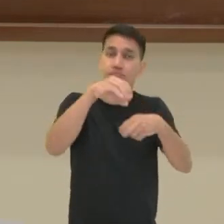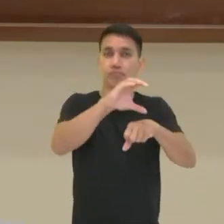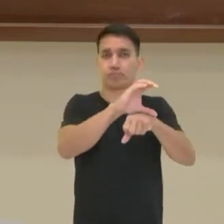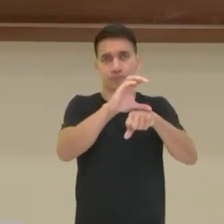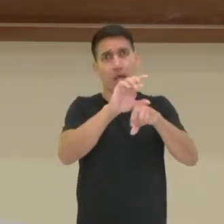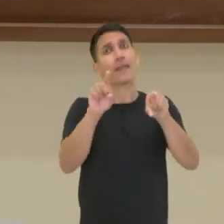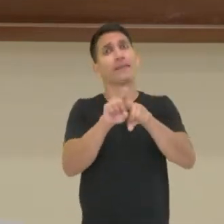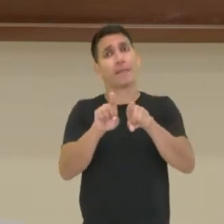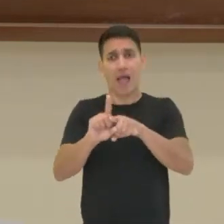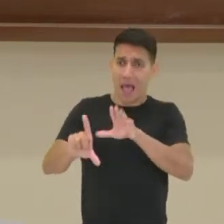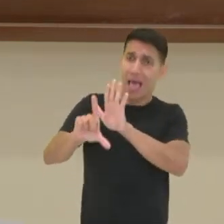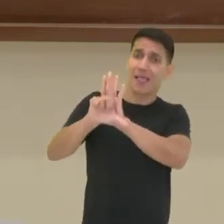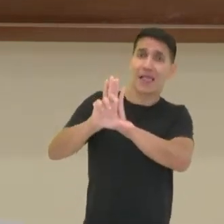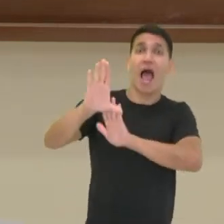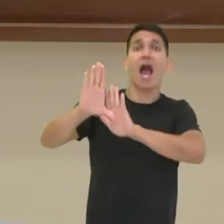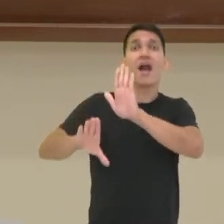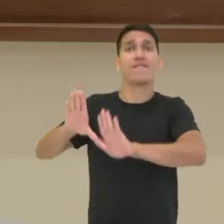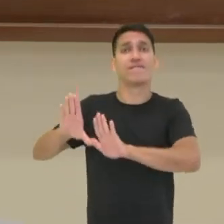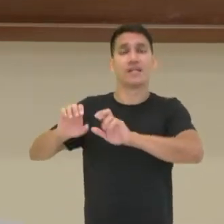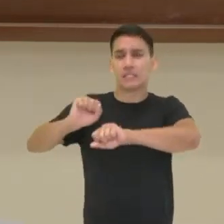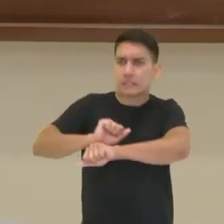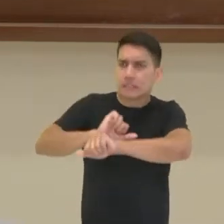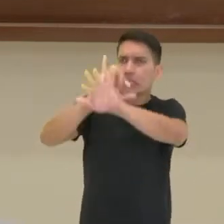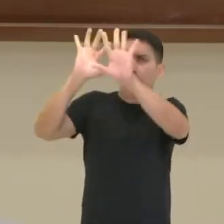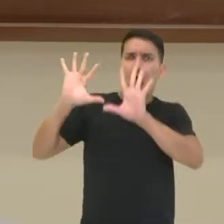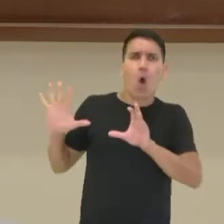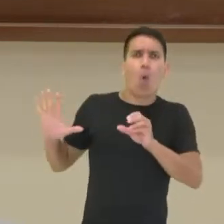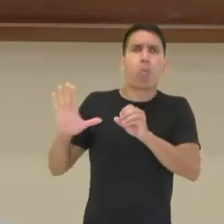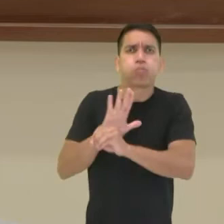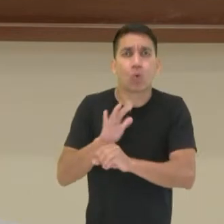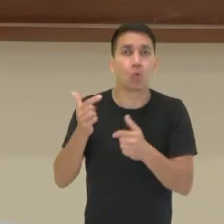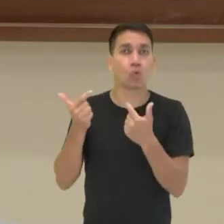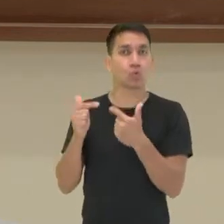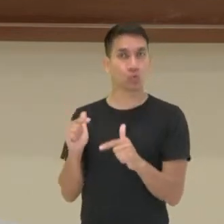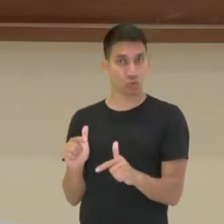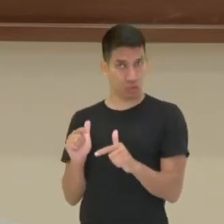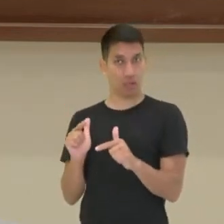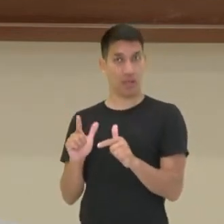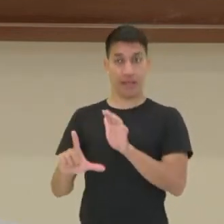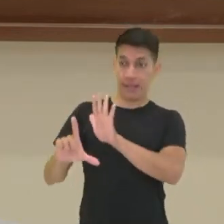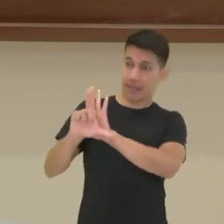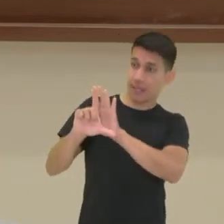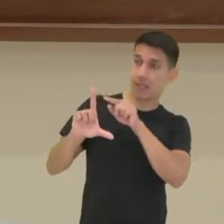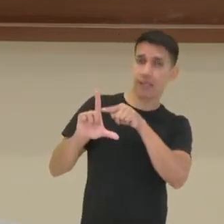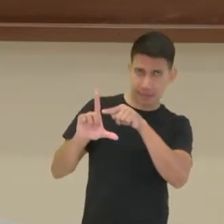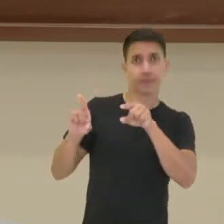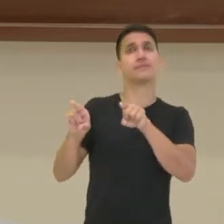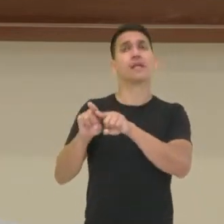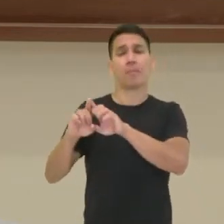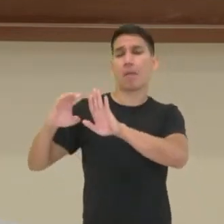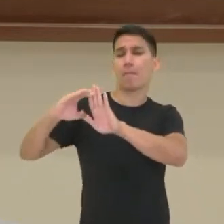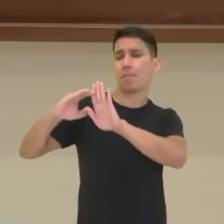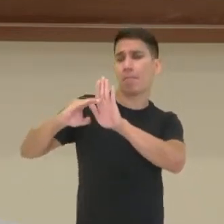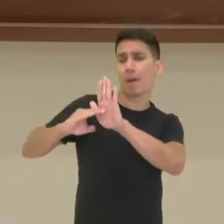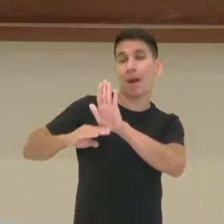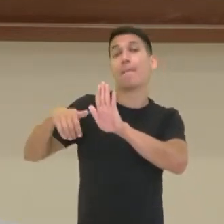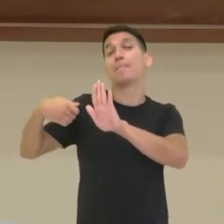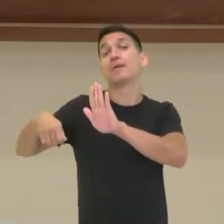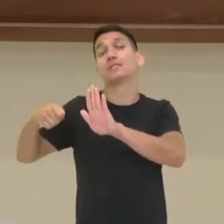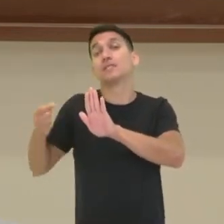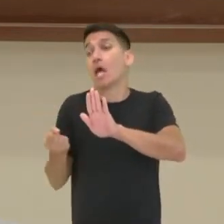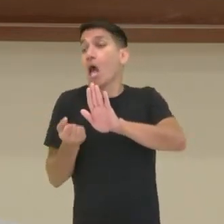leis também, muitas das vezes, não aparecem de maneira completa. Lá também nós vamos precisar de